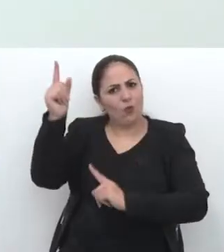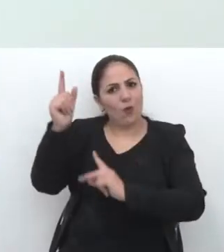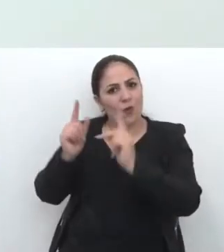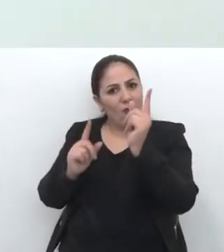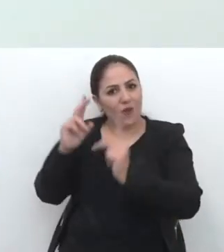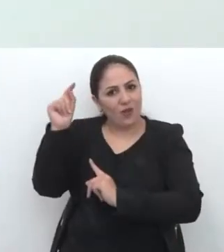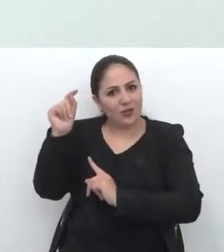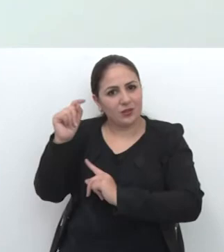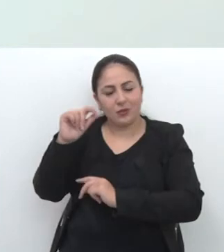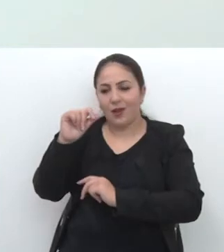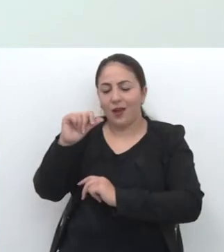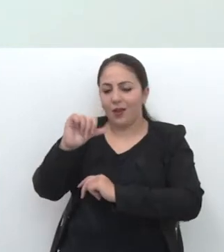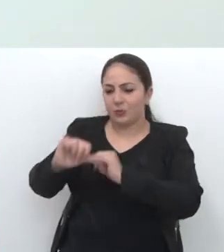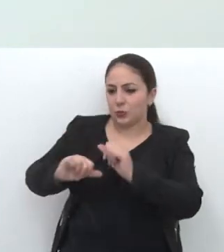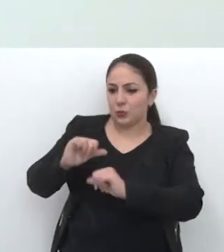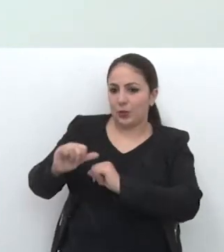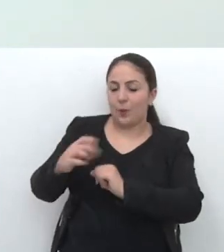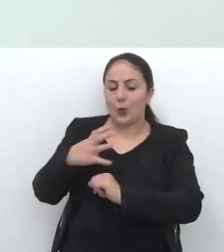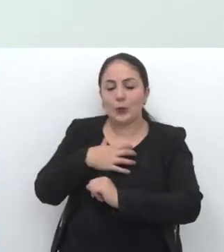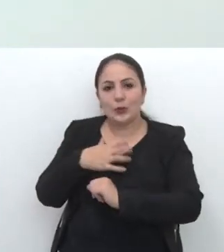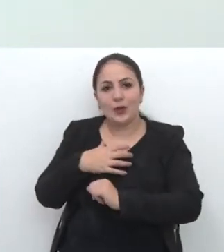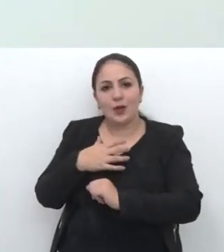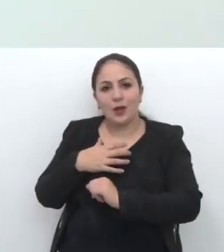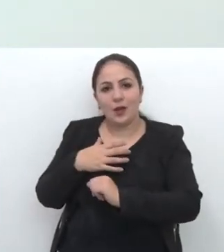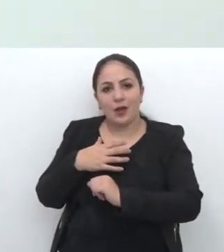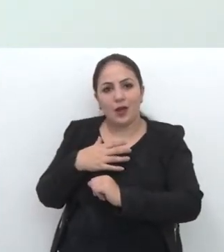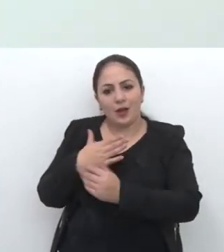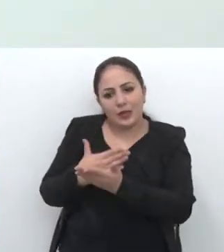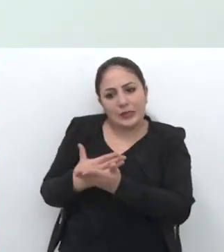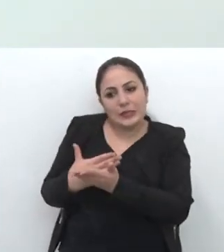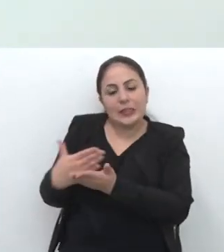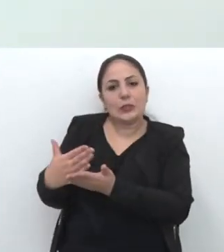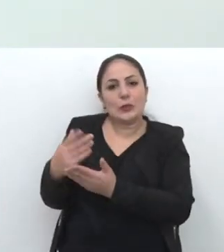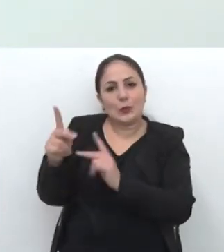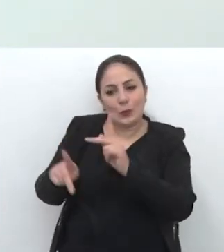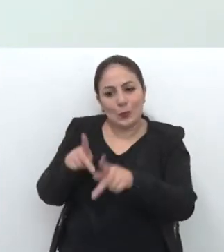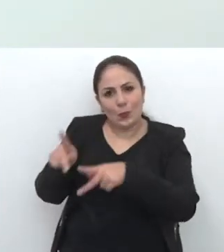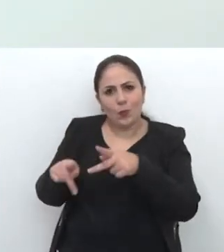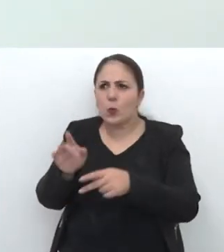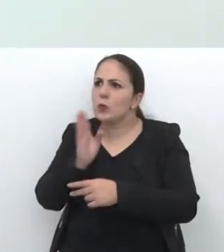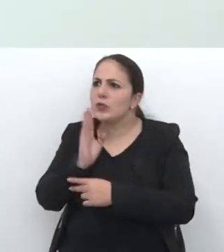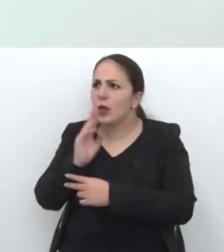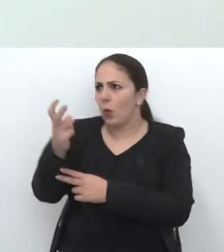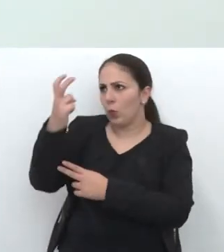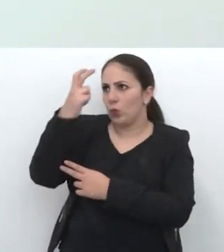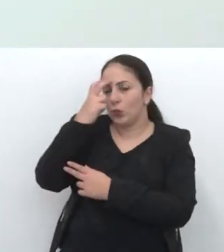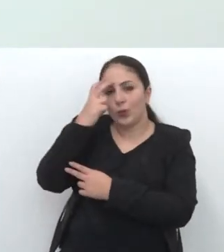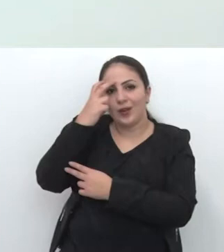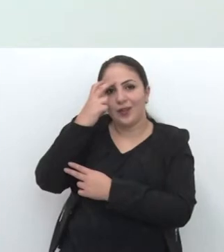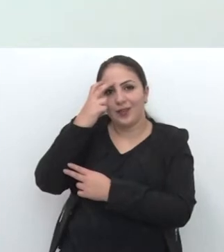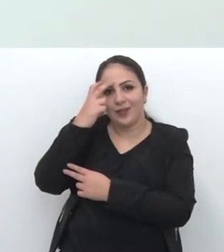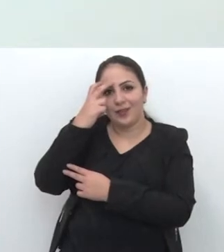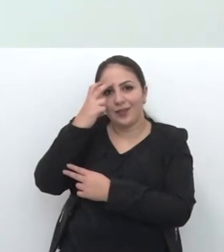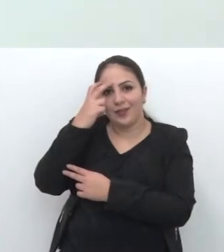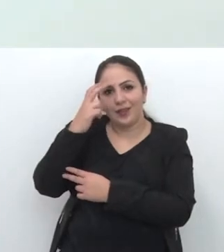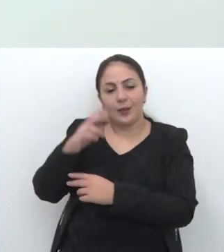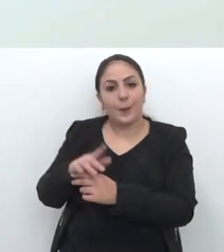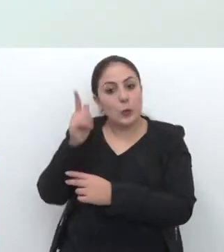tema folclore, ele mexe muito com as raízes do povo, porque tu tem que conhecer a tua